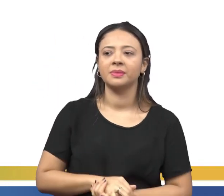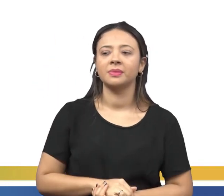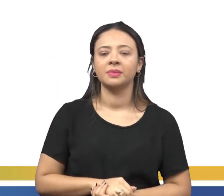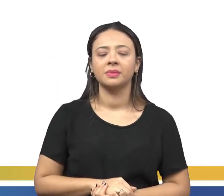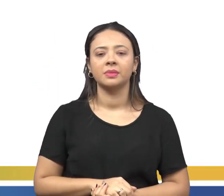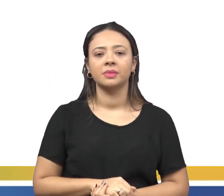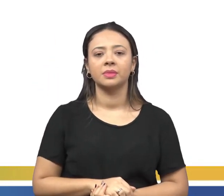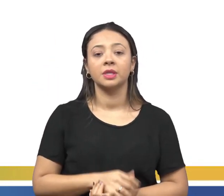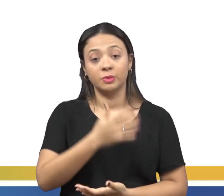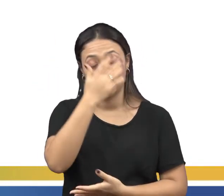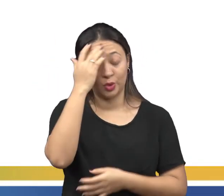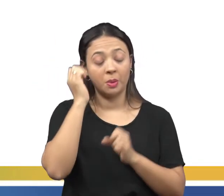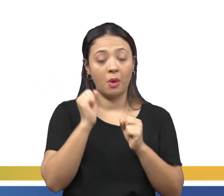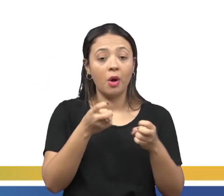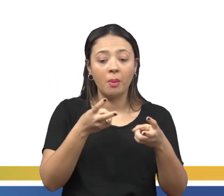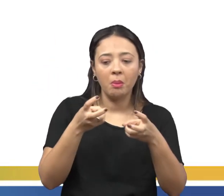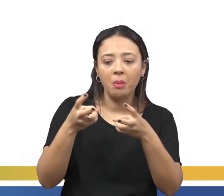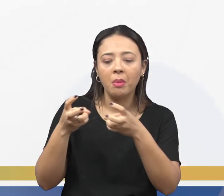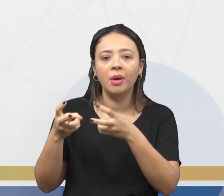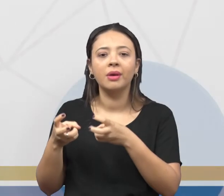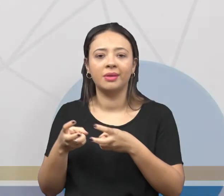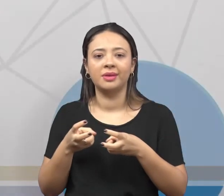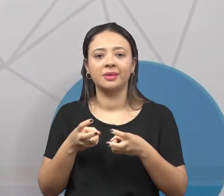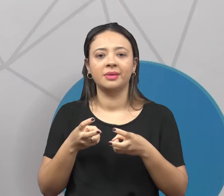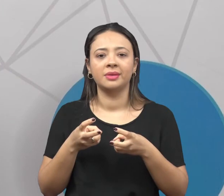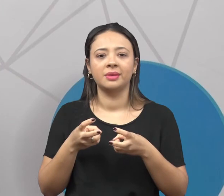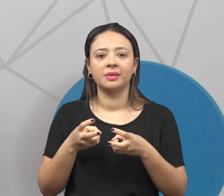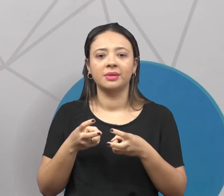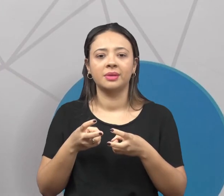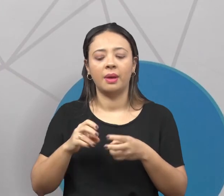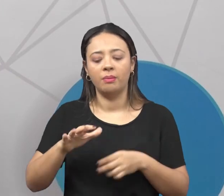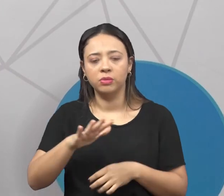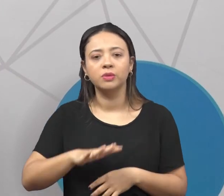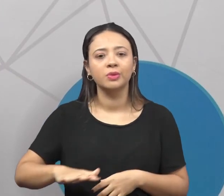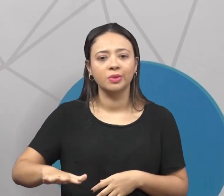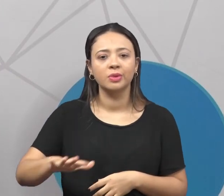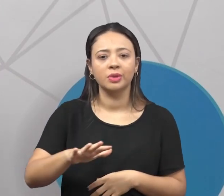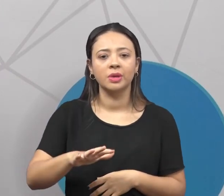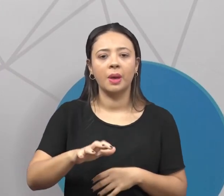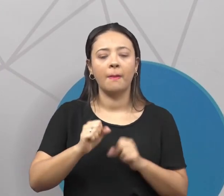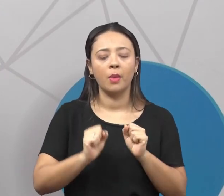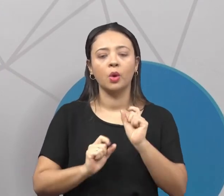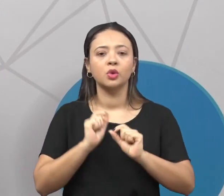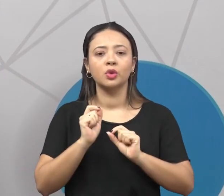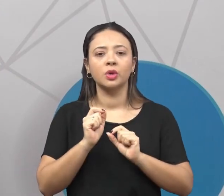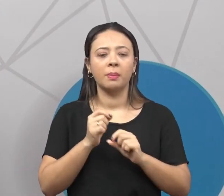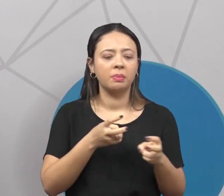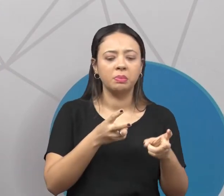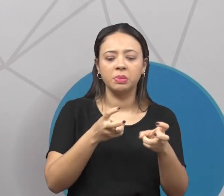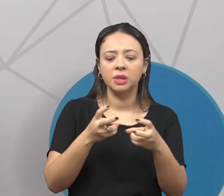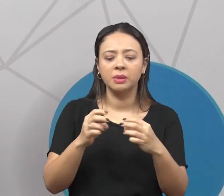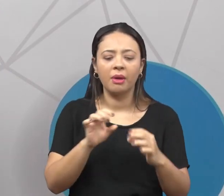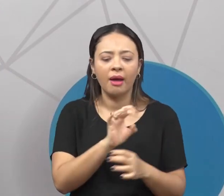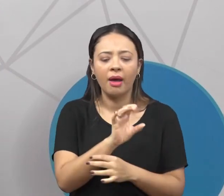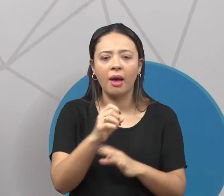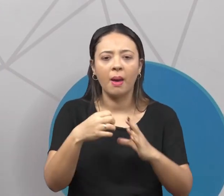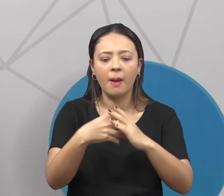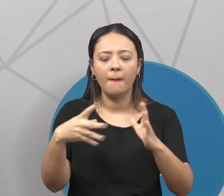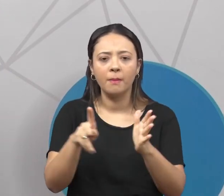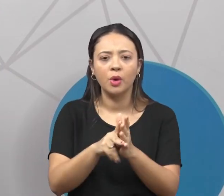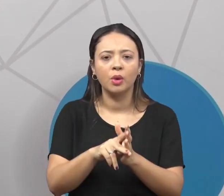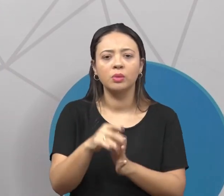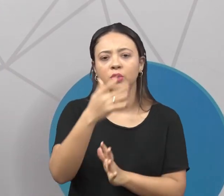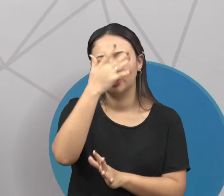percebidos pelas pessoas. Então, as pessoas percebem. Então, a paisagem ela pode alcançar todos os aspectos do ser humano, seja ele na